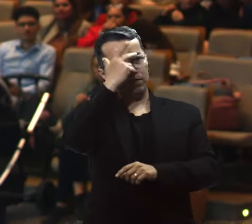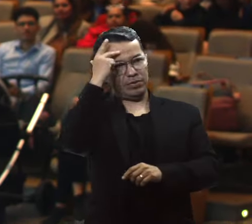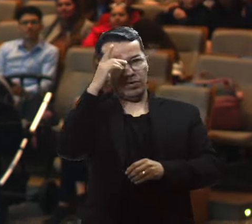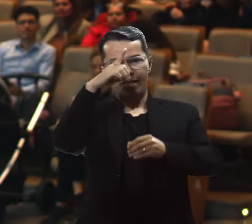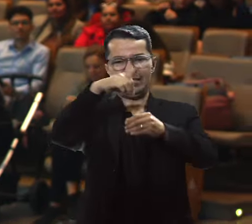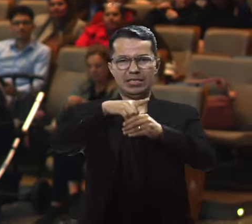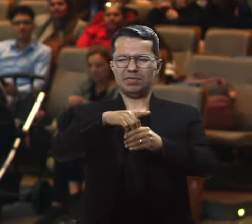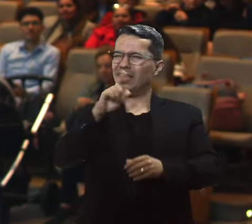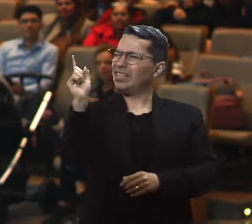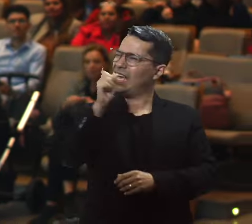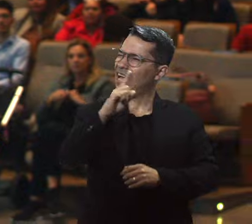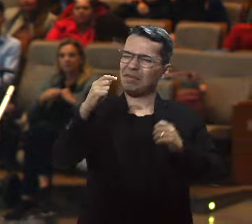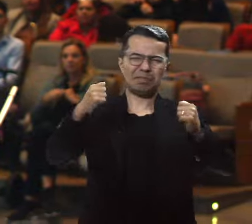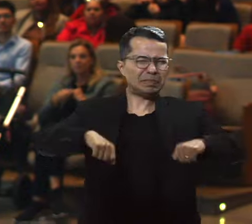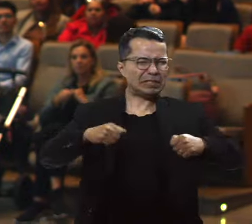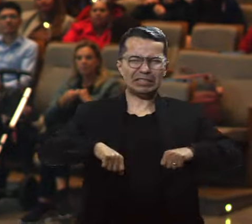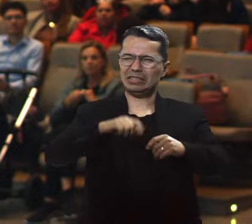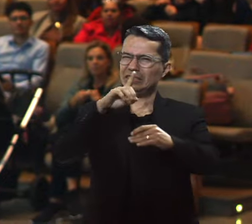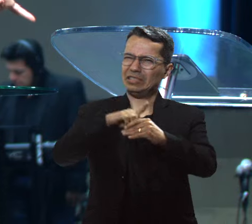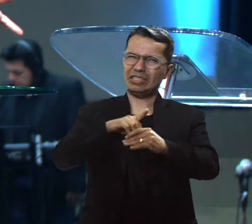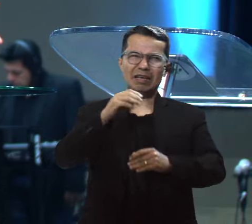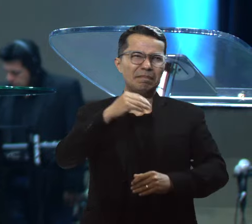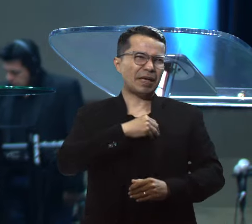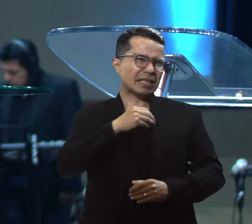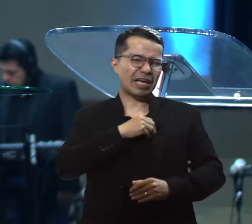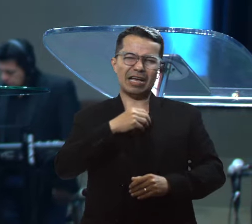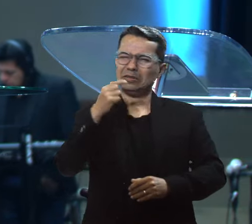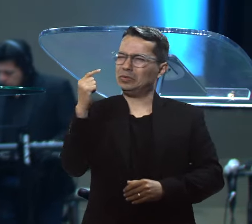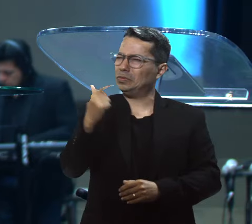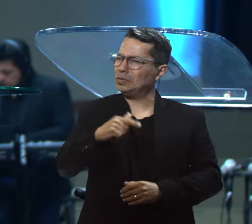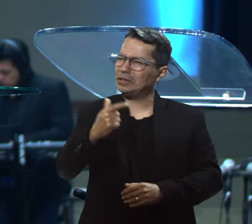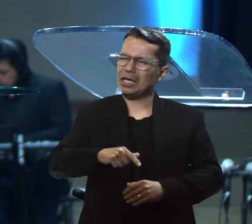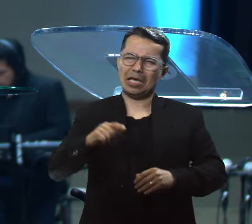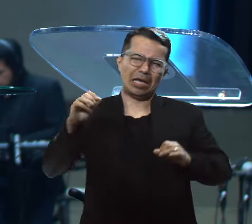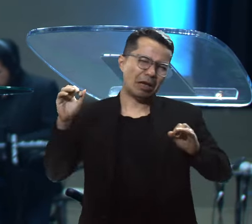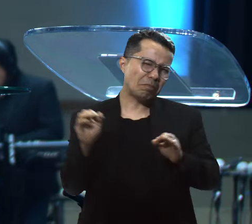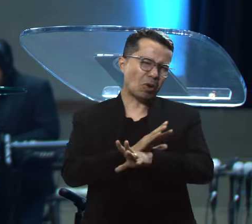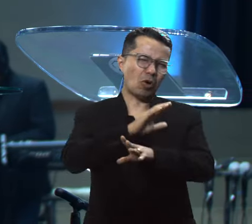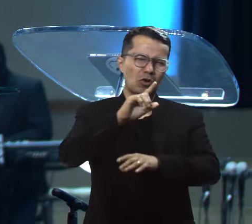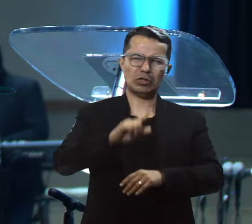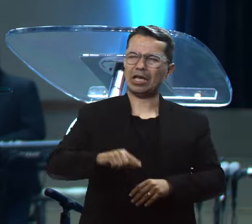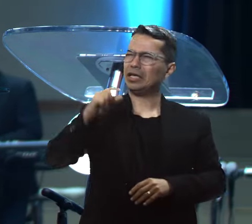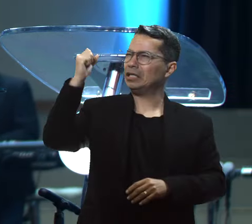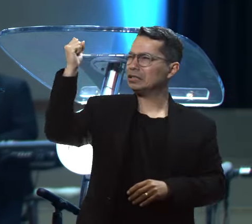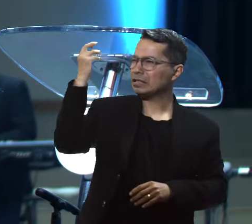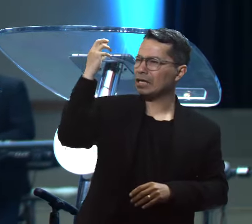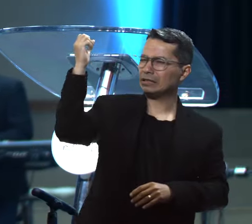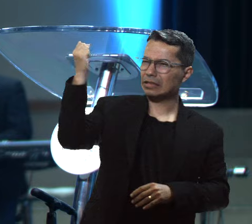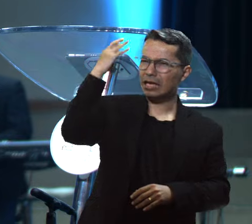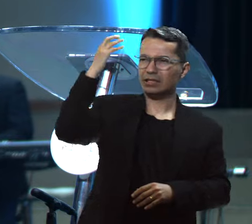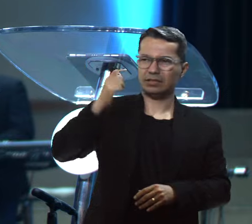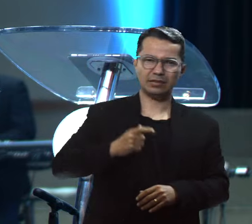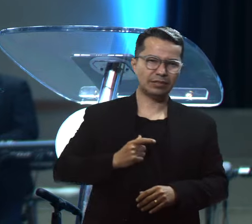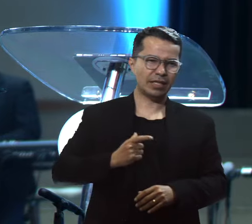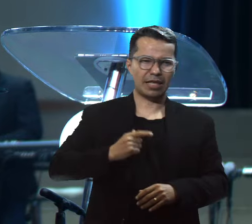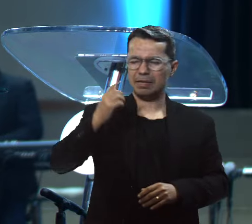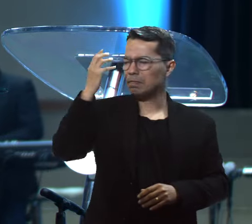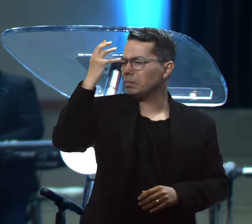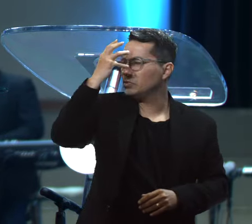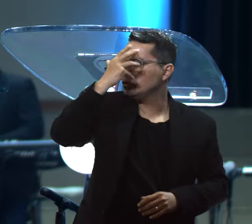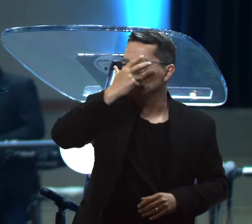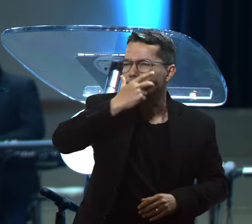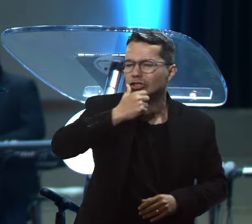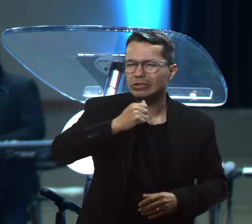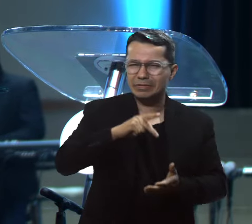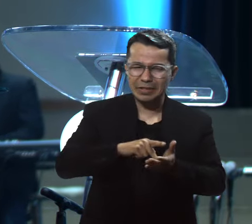precisa. Vai encontrar gente dizendo que pecado não existe mais. Só graça, só graça, só graça. Uma coisa linda, não